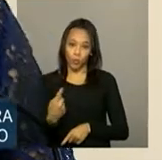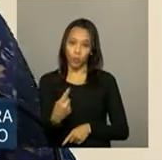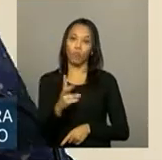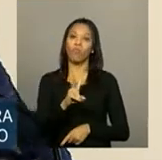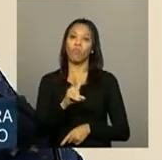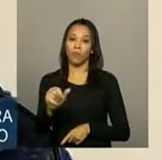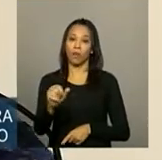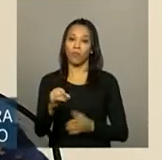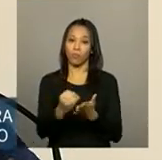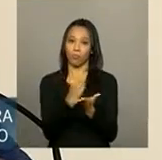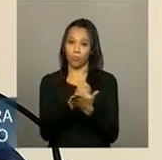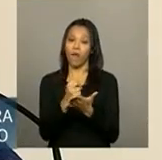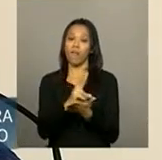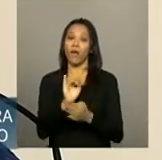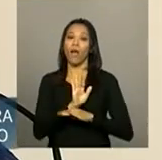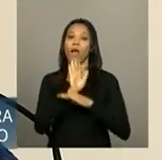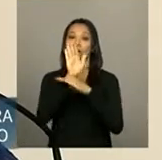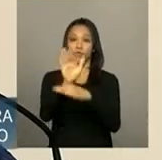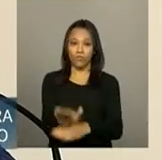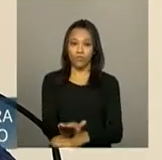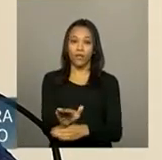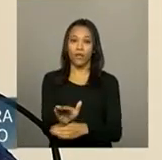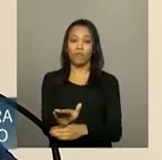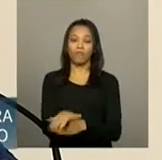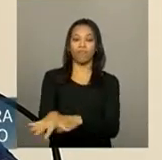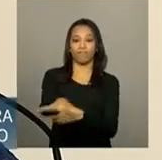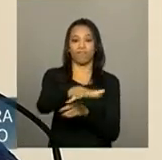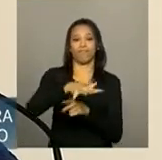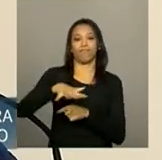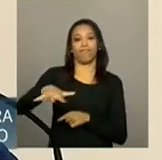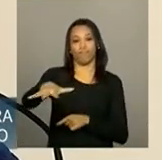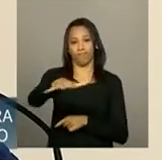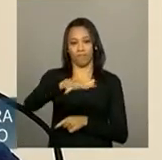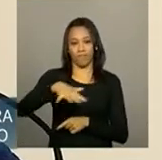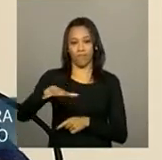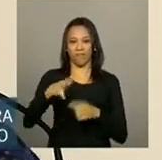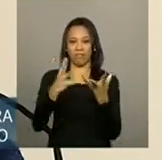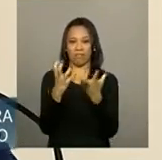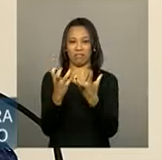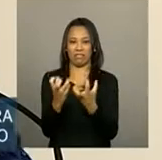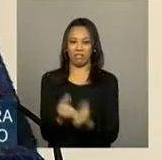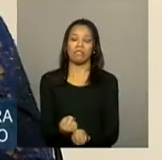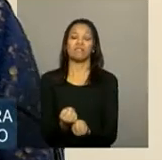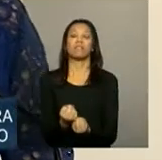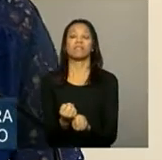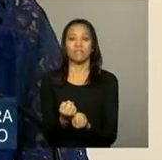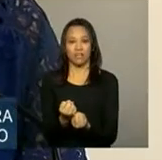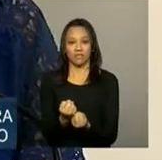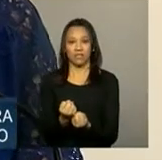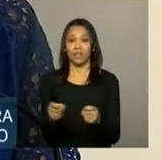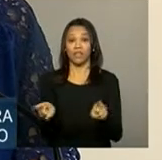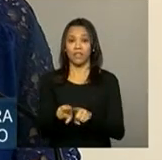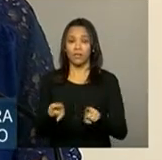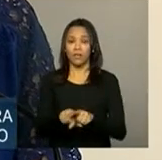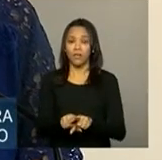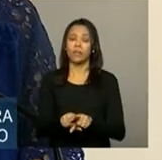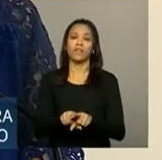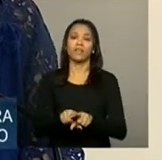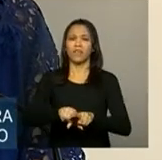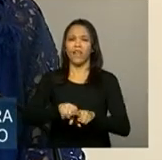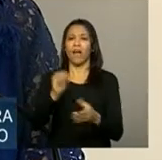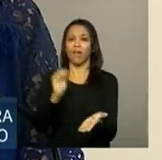essa situação crítica na questão da seca e da adversidade